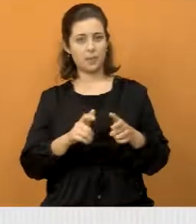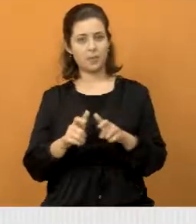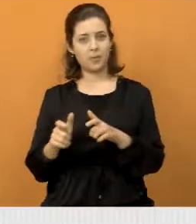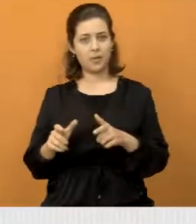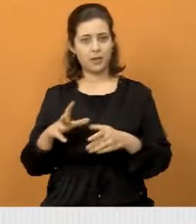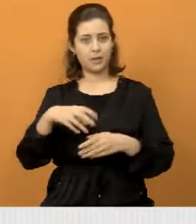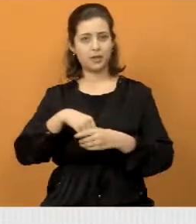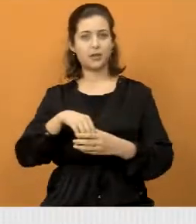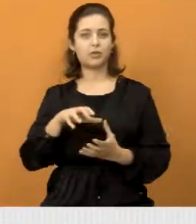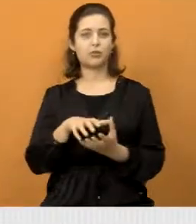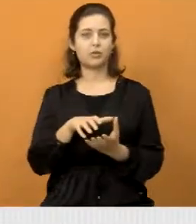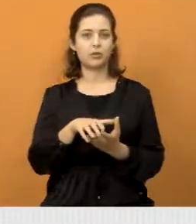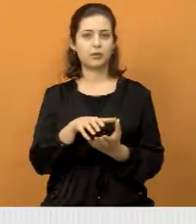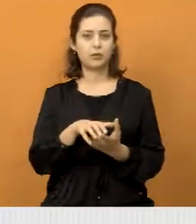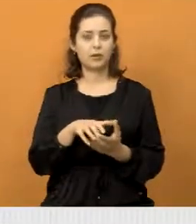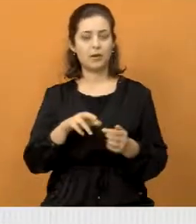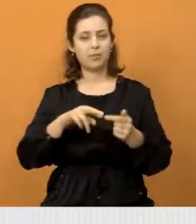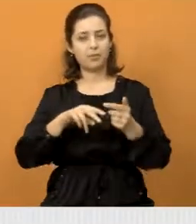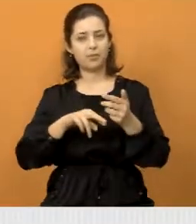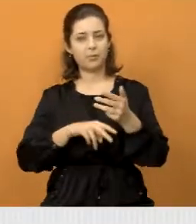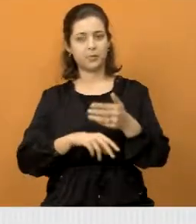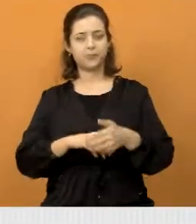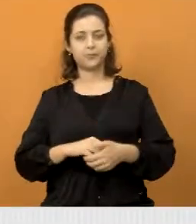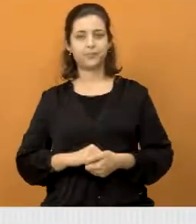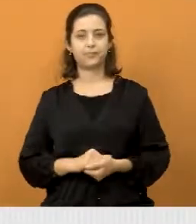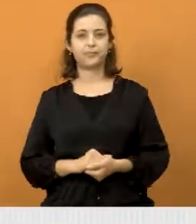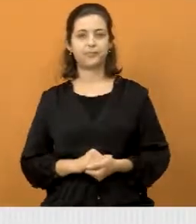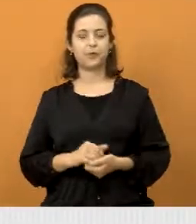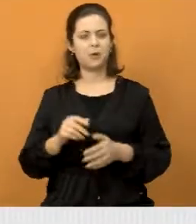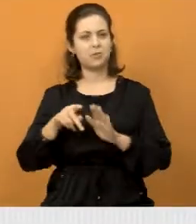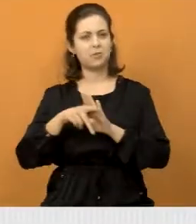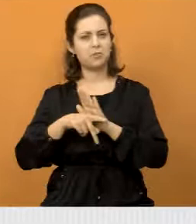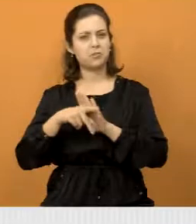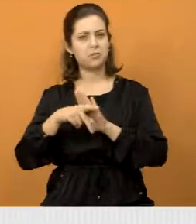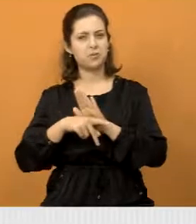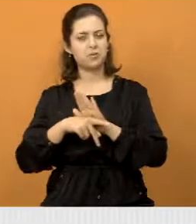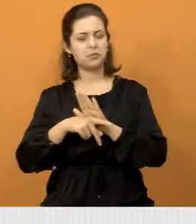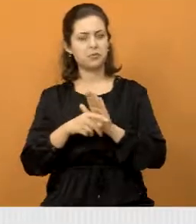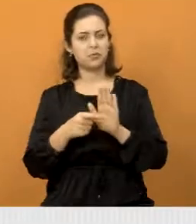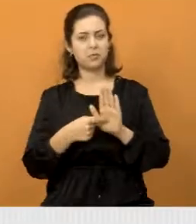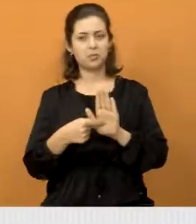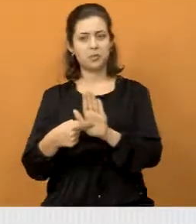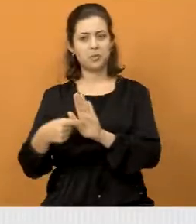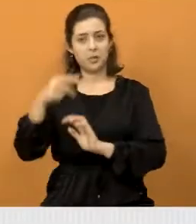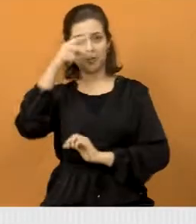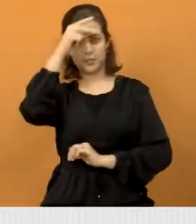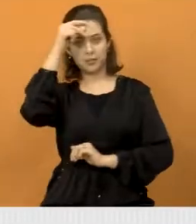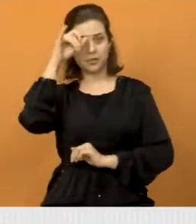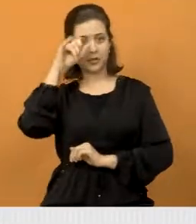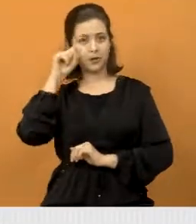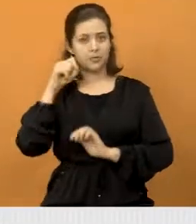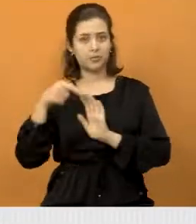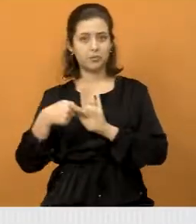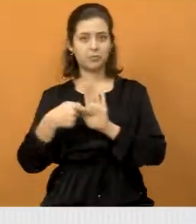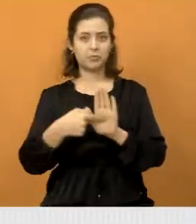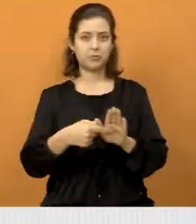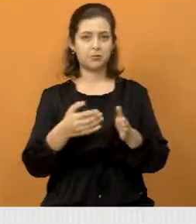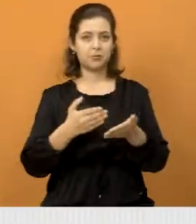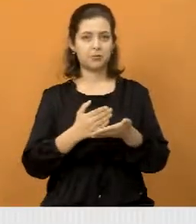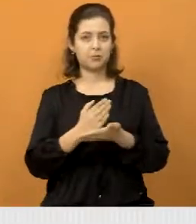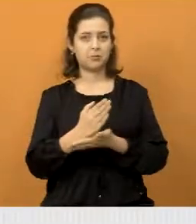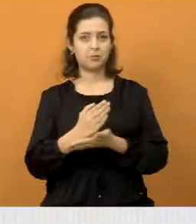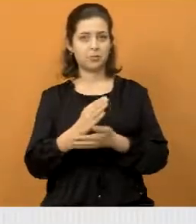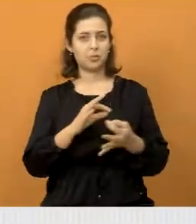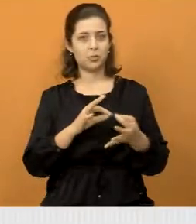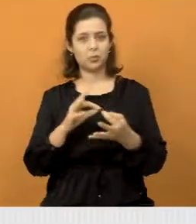no município de jacareí e dá outras providências esse projeto que foi apresentado pelo prefeito isaías santana foi aprovado